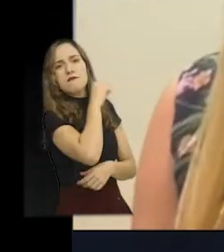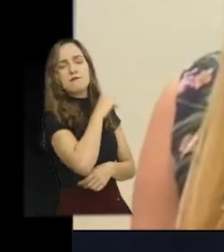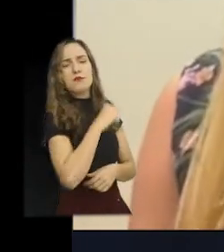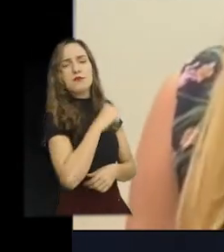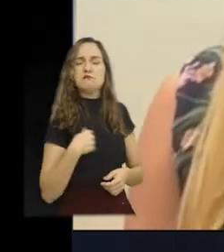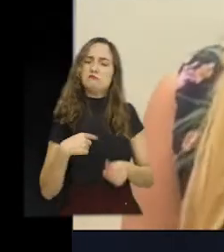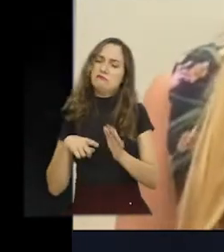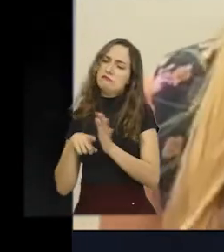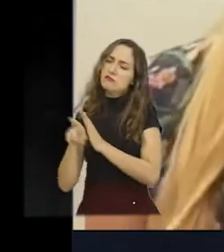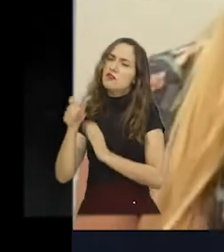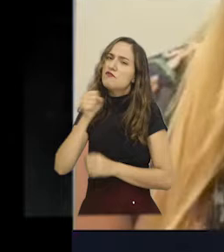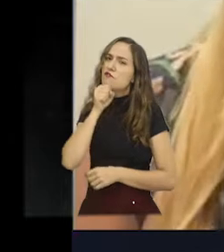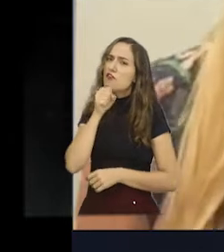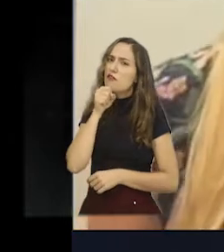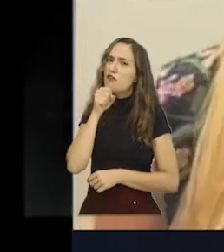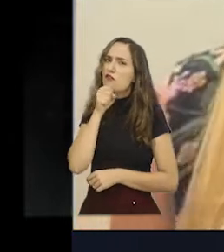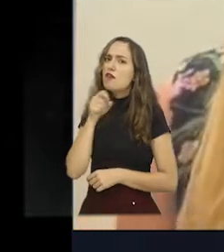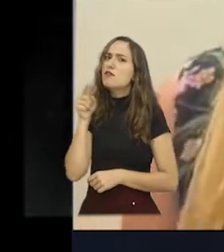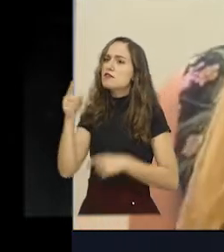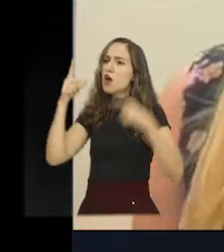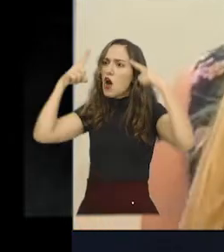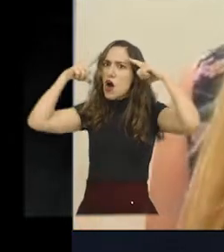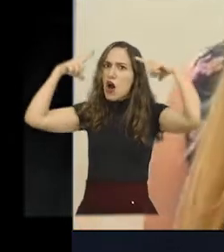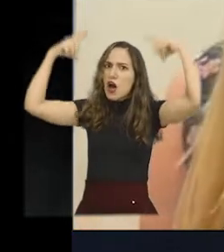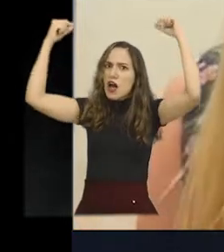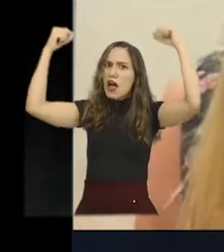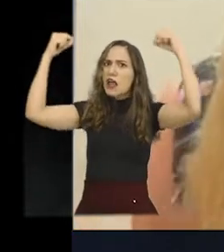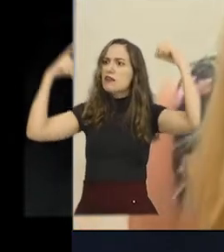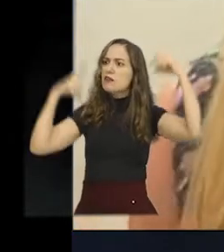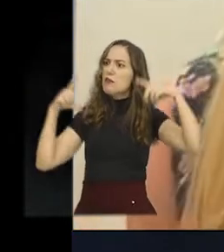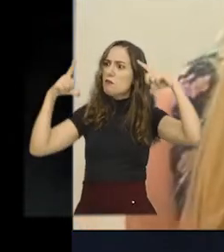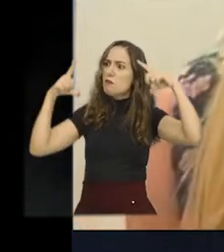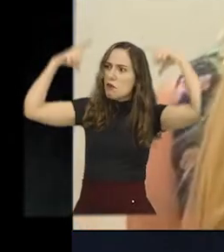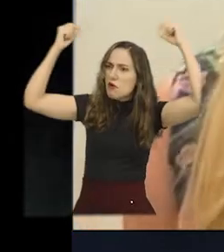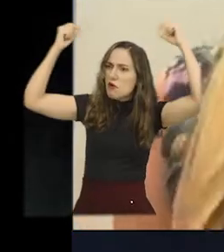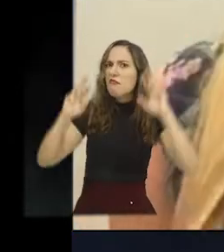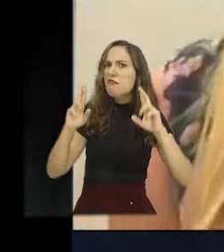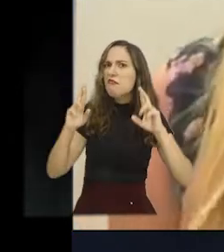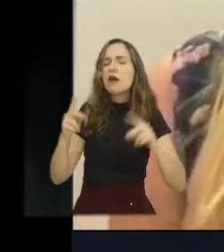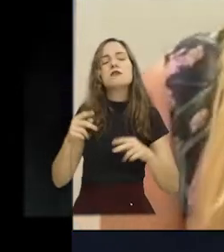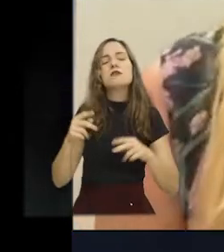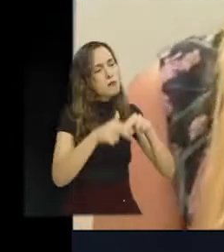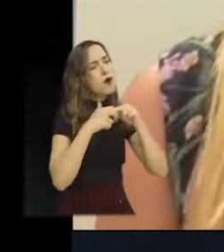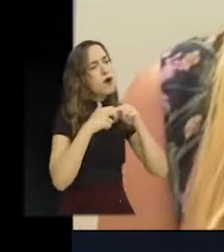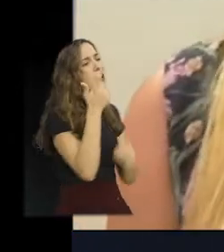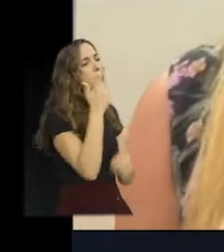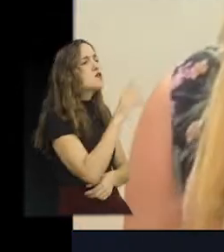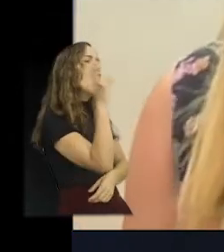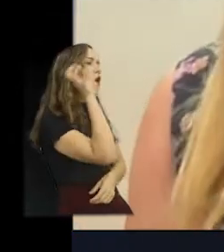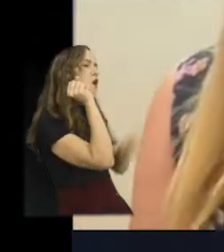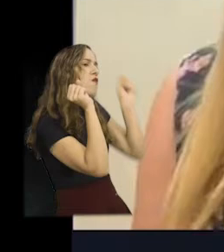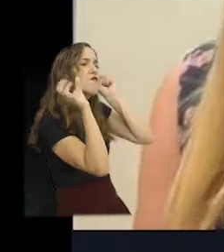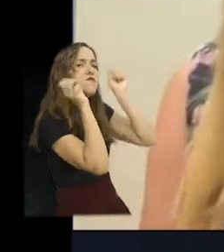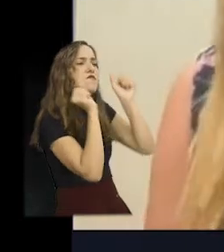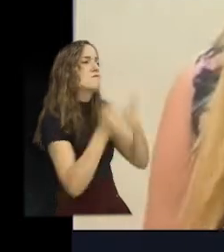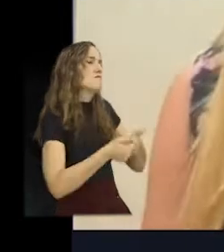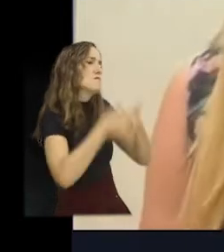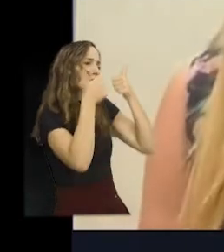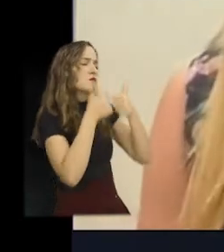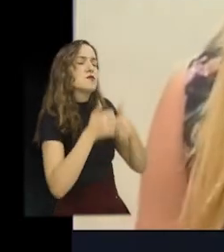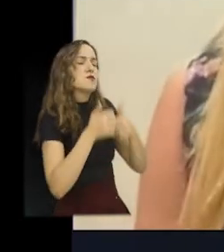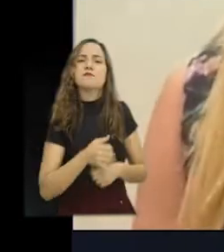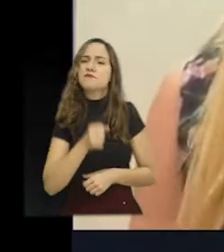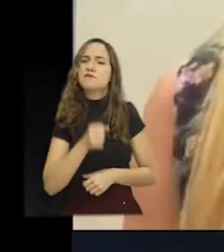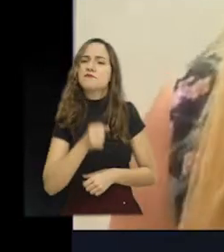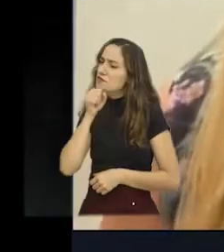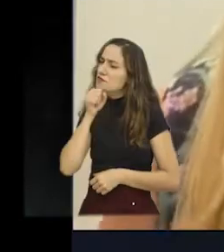netinha. Vovó, como você tem orelhas grandes? É para te escutar melhor, minha